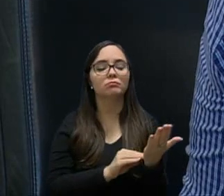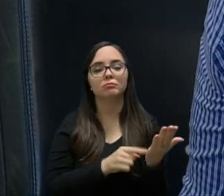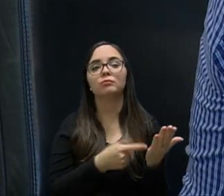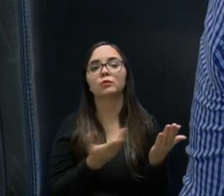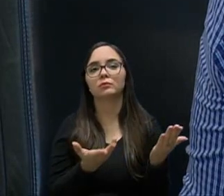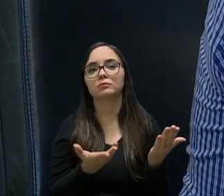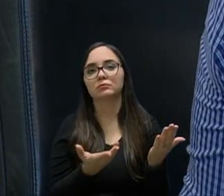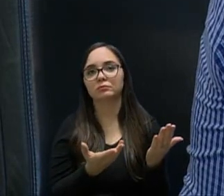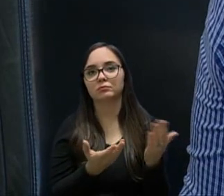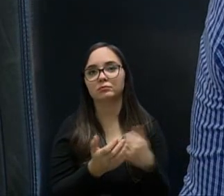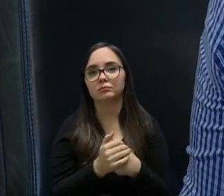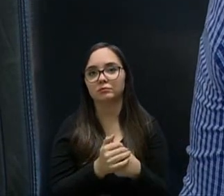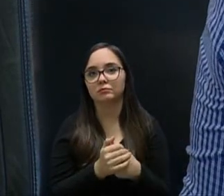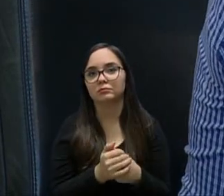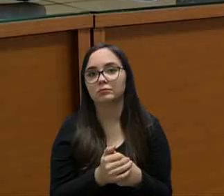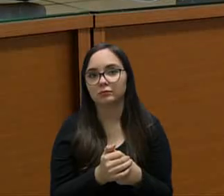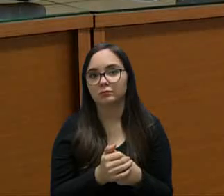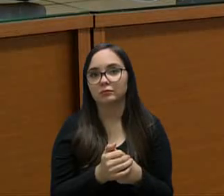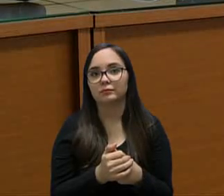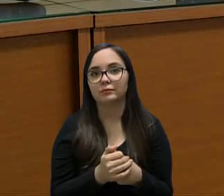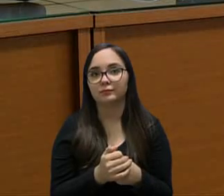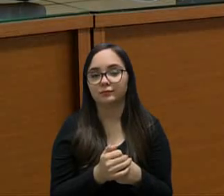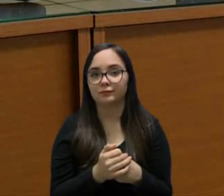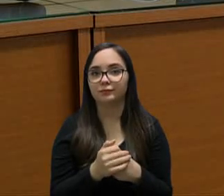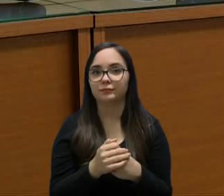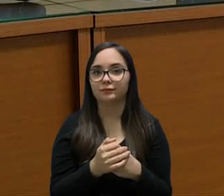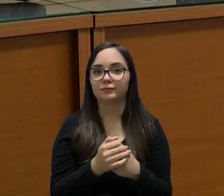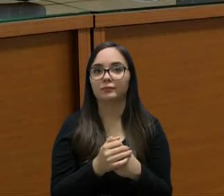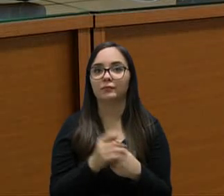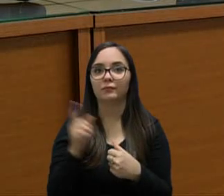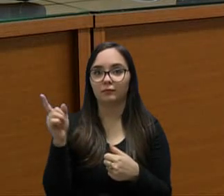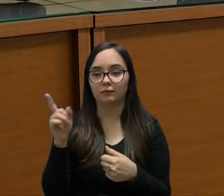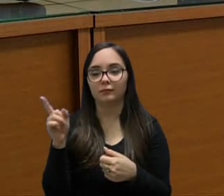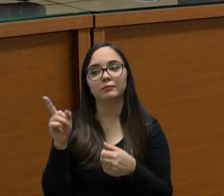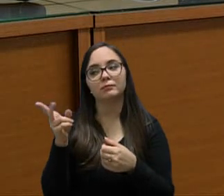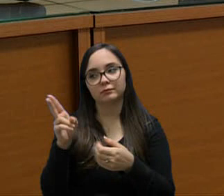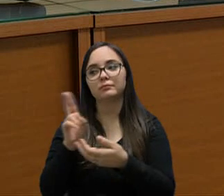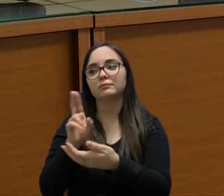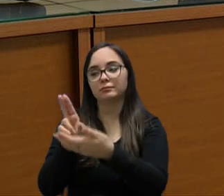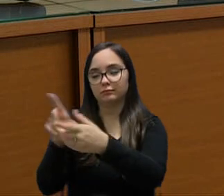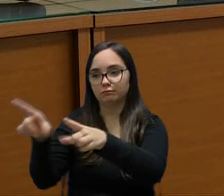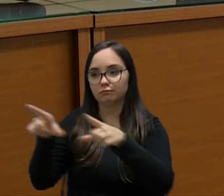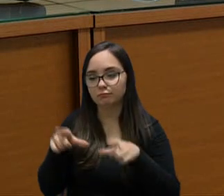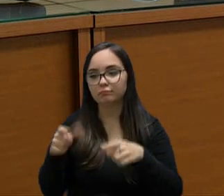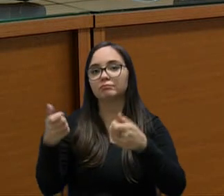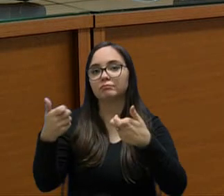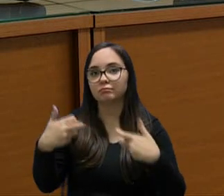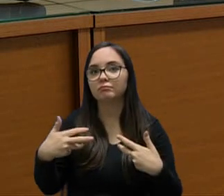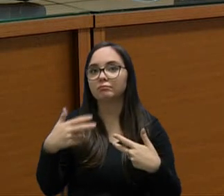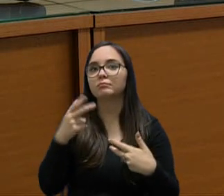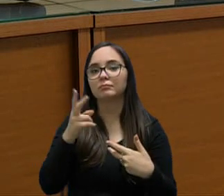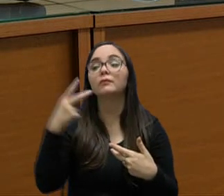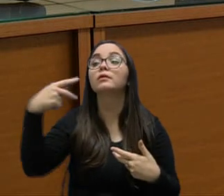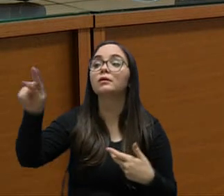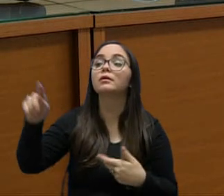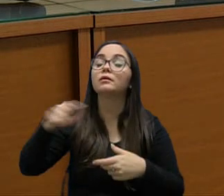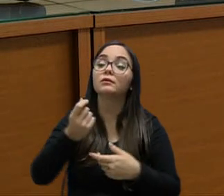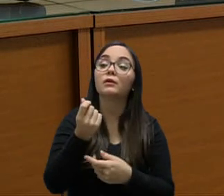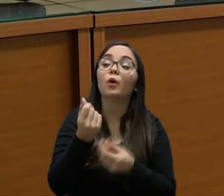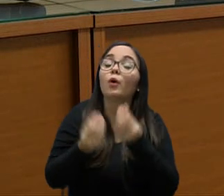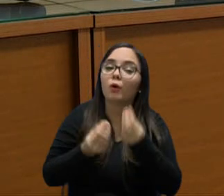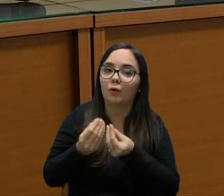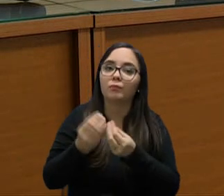papel não eles passam para nós devido a própria realidade que eles têm financiamento lá que jeito que passa viu entendeu